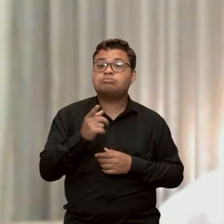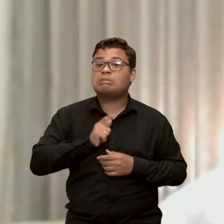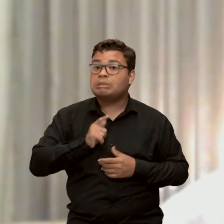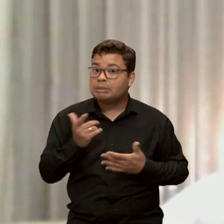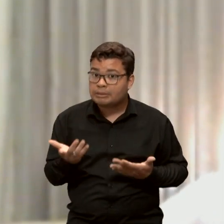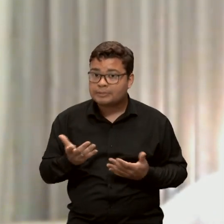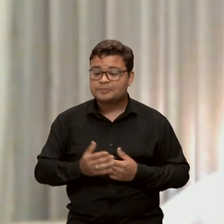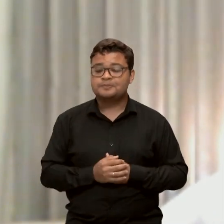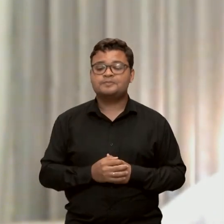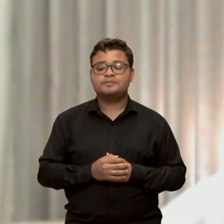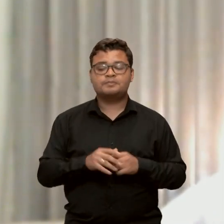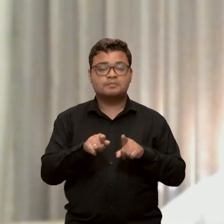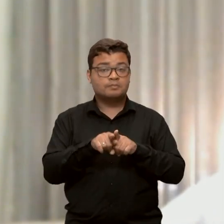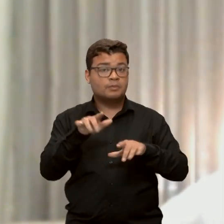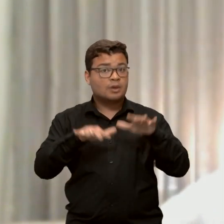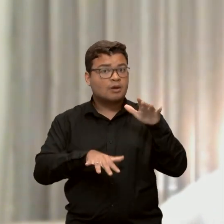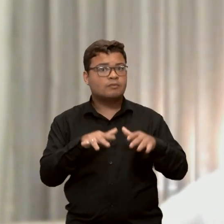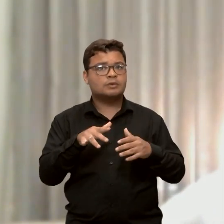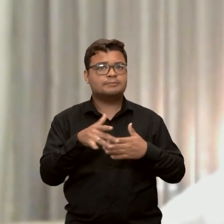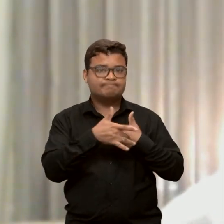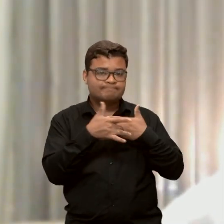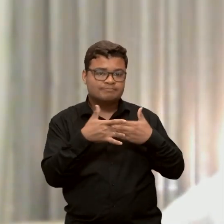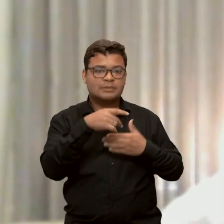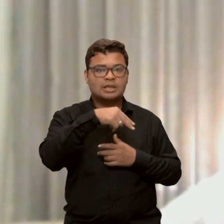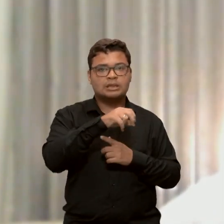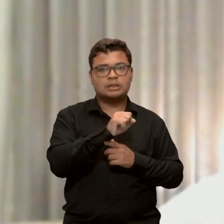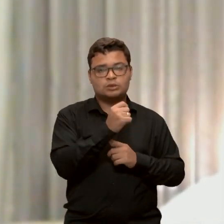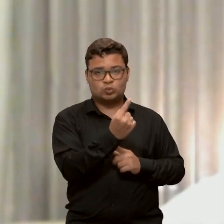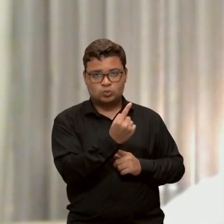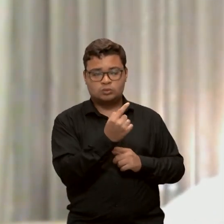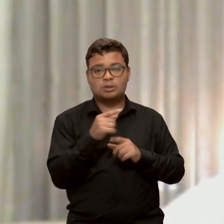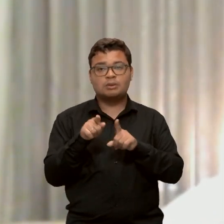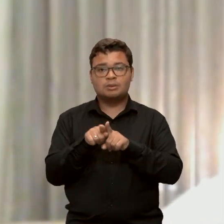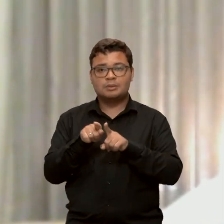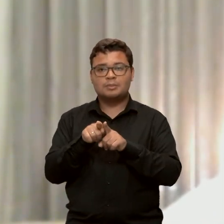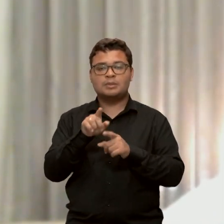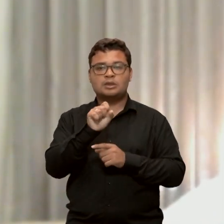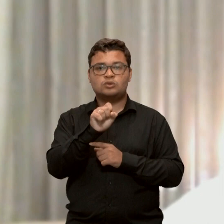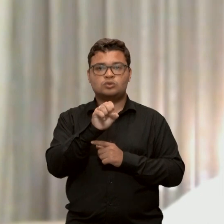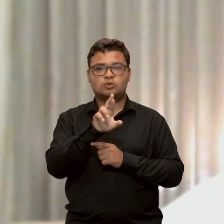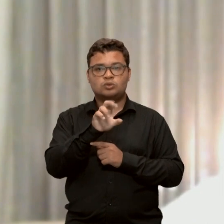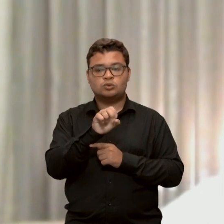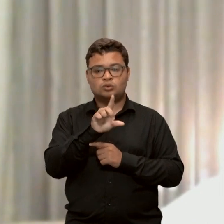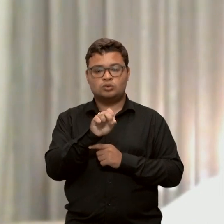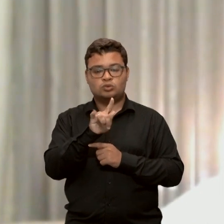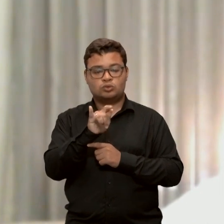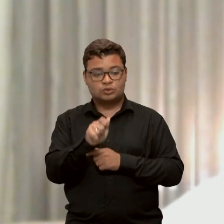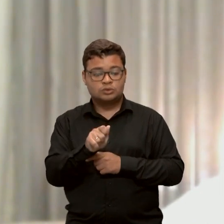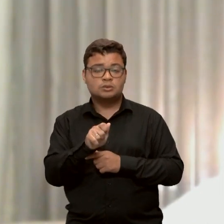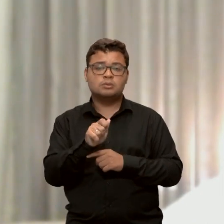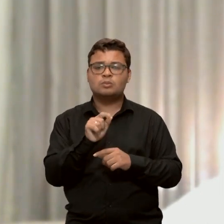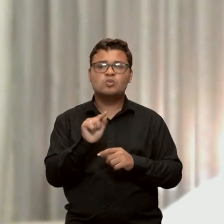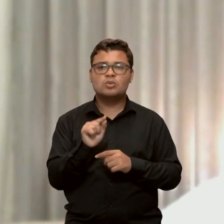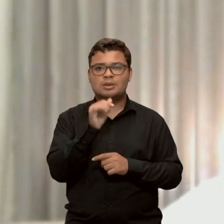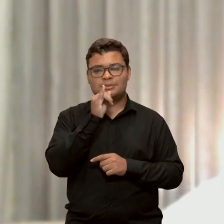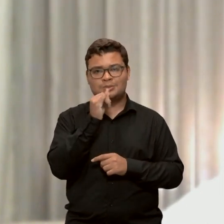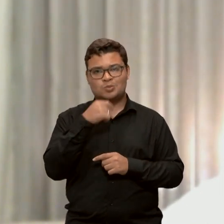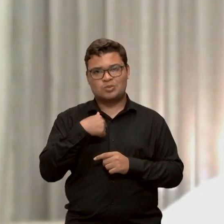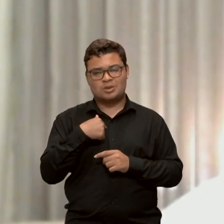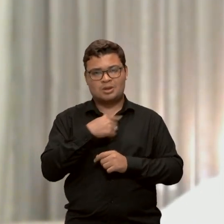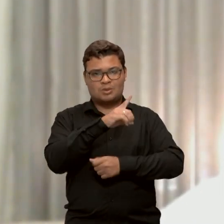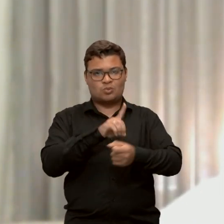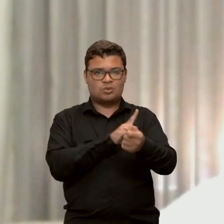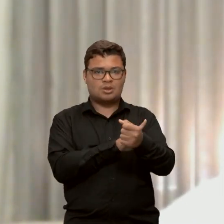consegue PCR e NS1, ou a sorologia para dengue, associar as duas doenças, mas sempre pensar na